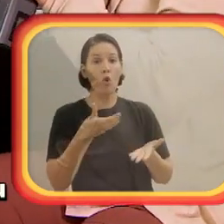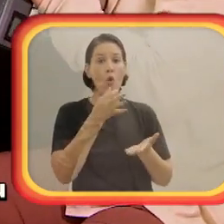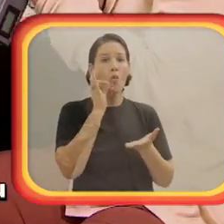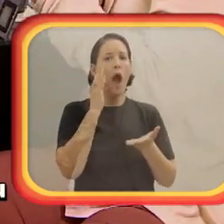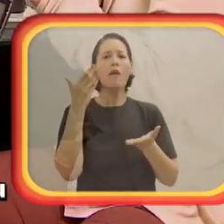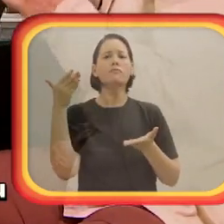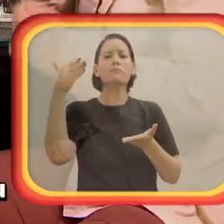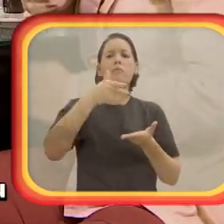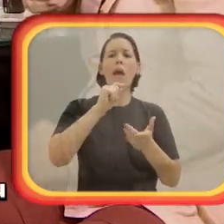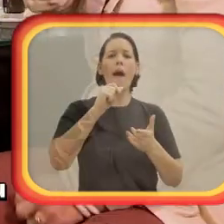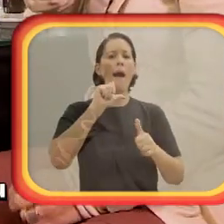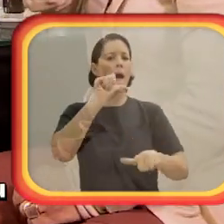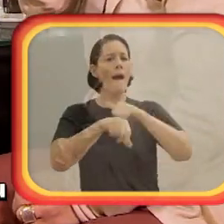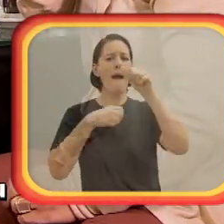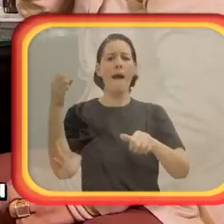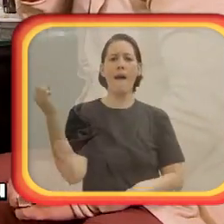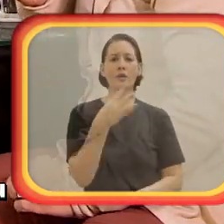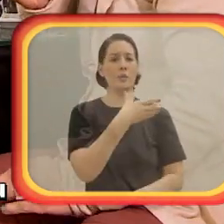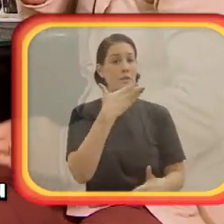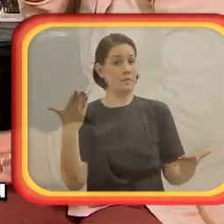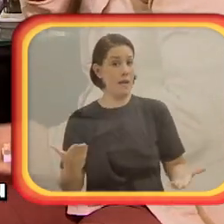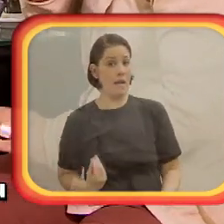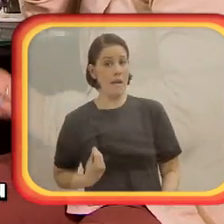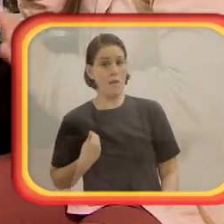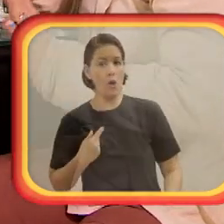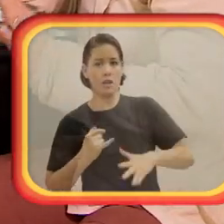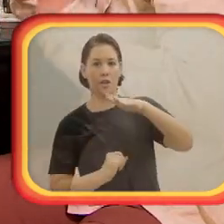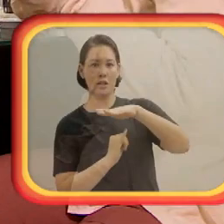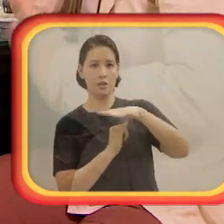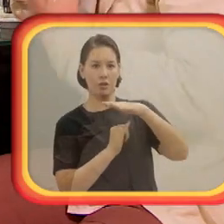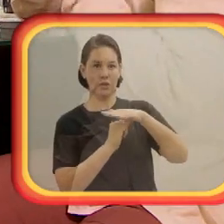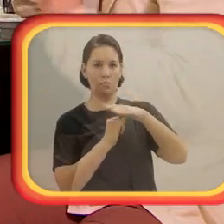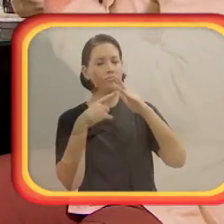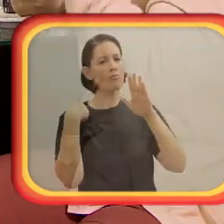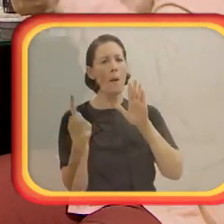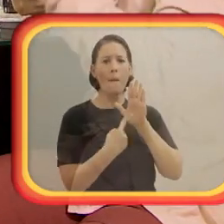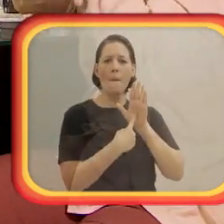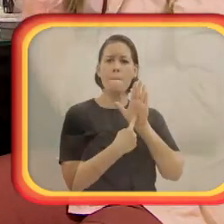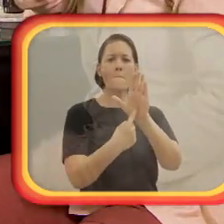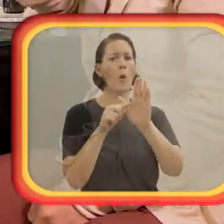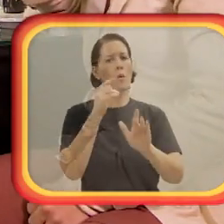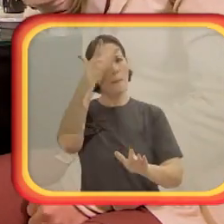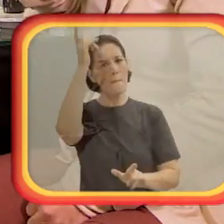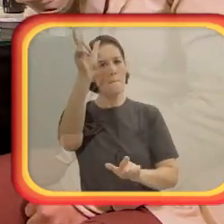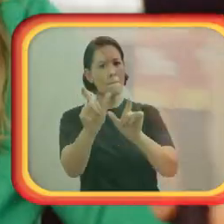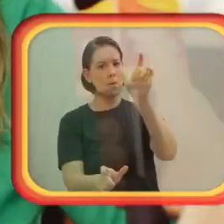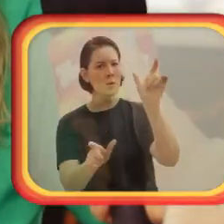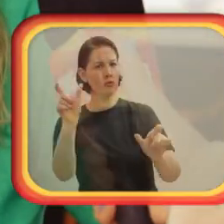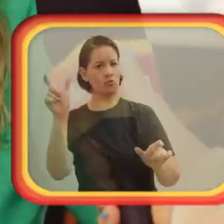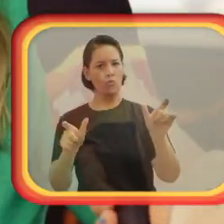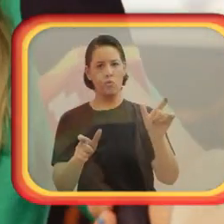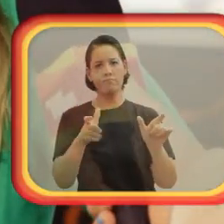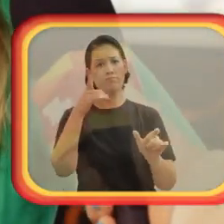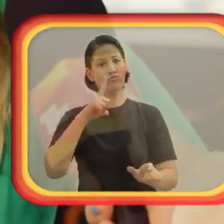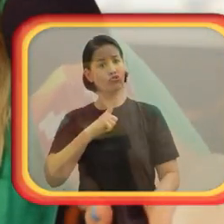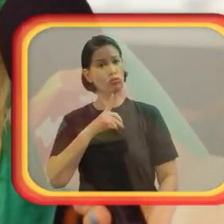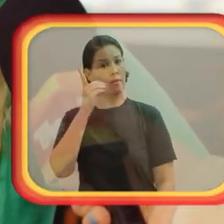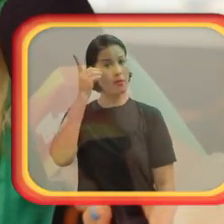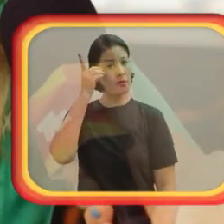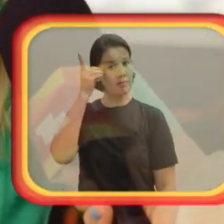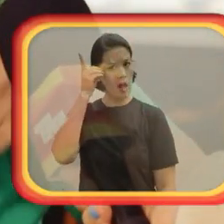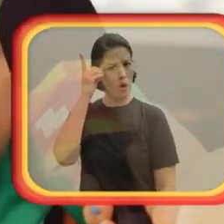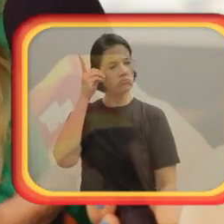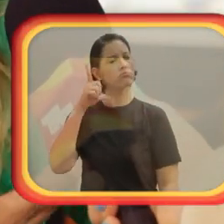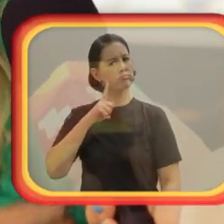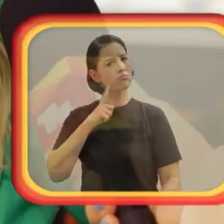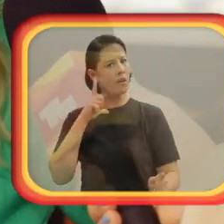Bom, voltando para o nosso bate-papo, como é que surgiu o primeiro o café inclusivo aqui em São Paulo? O primeiro café inclusivo